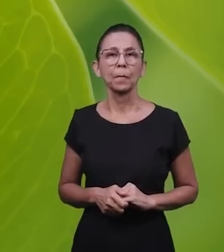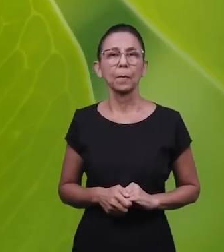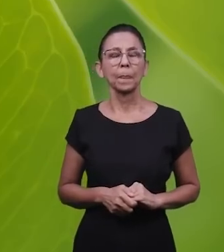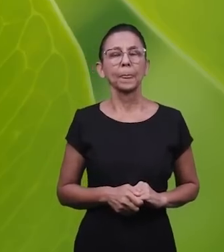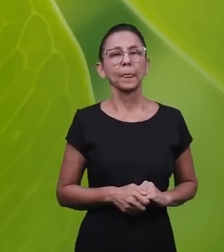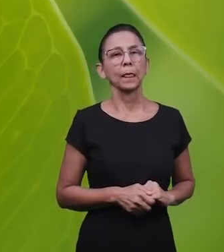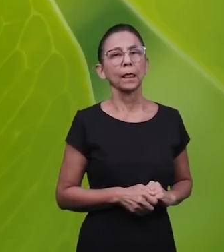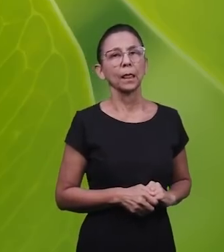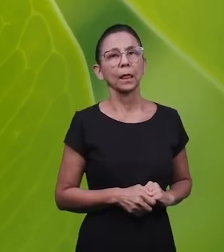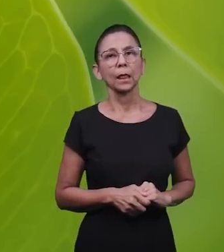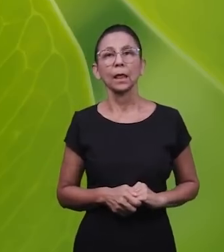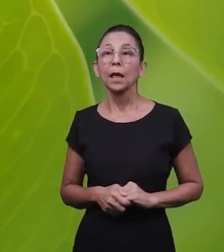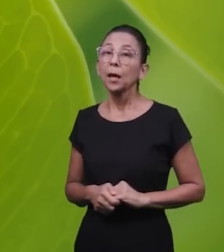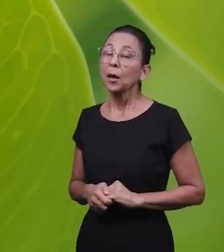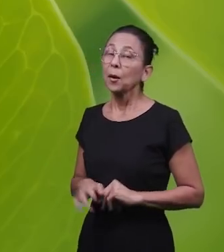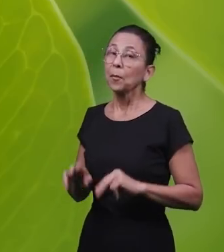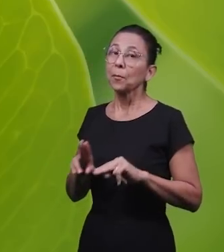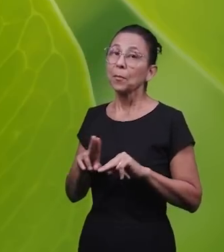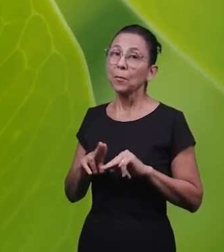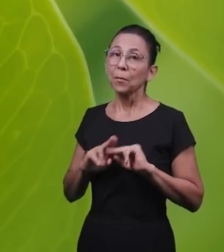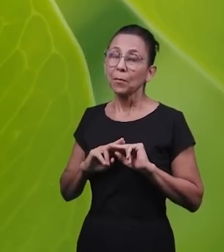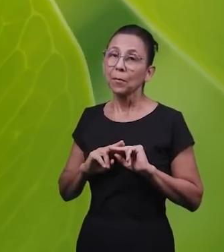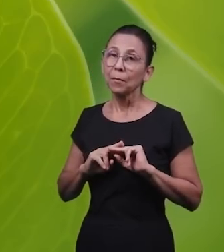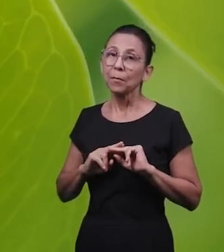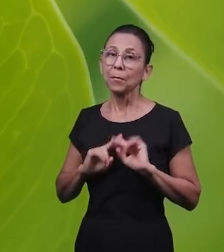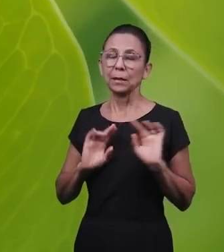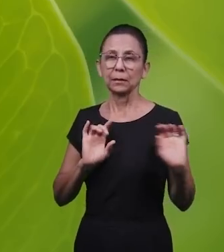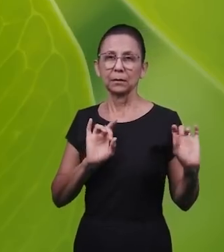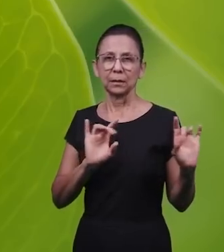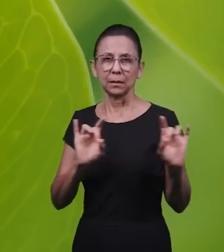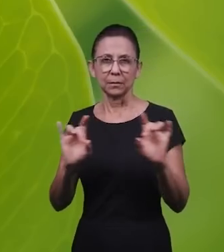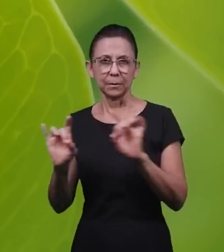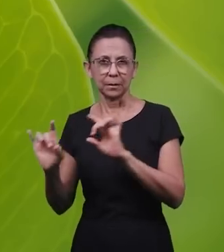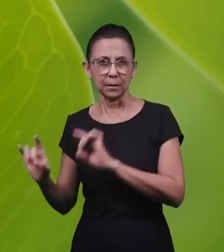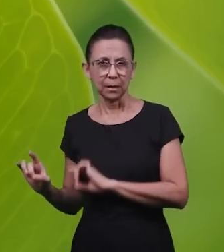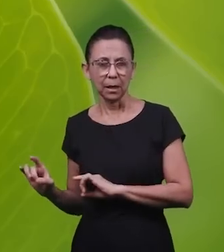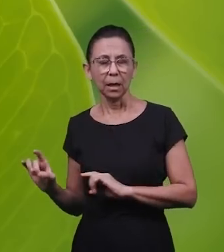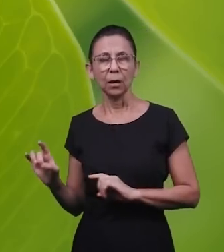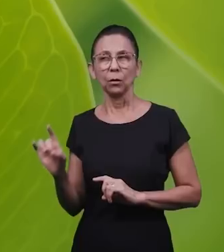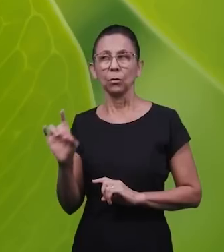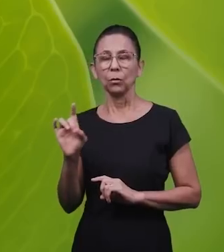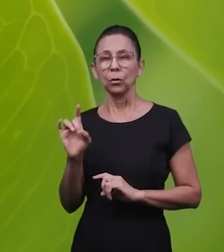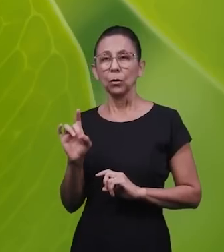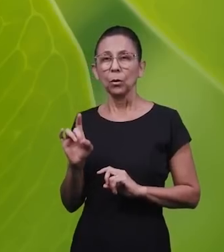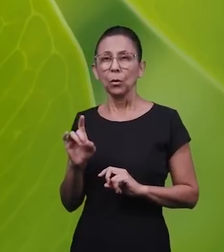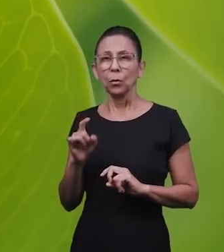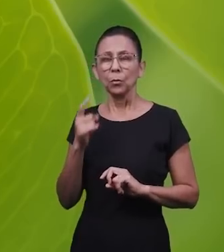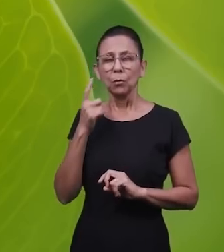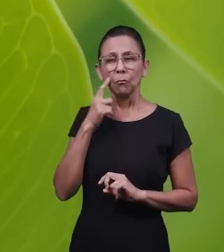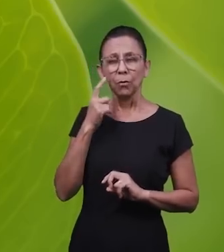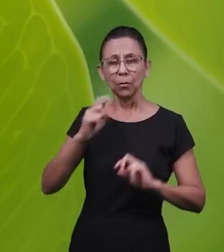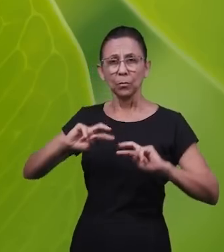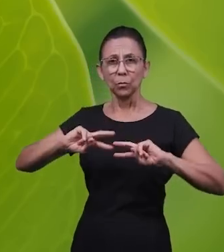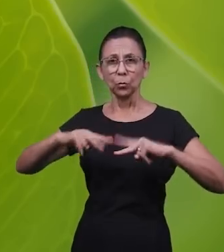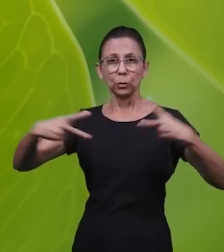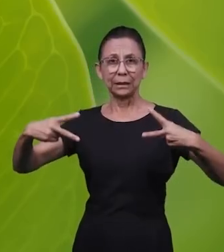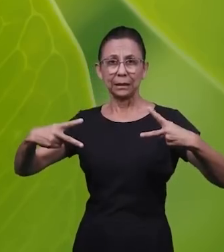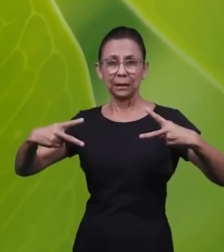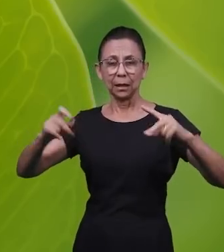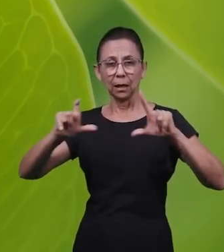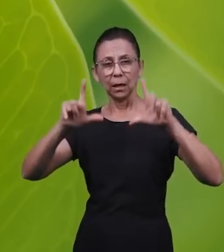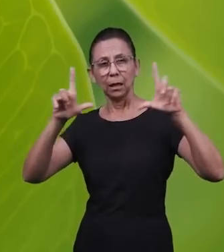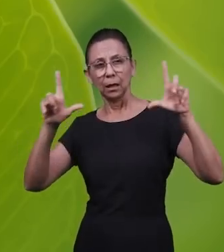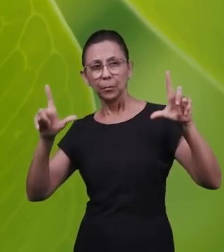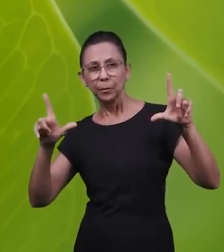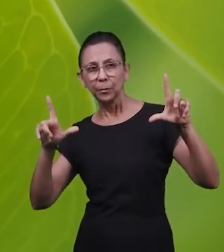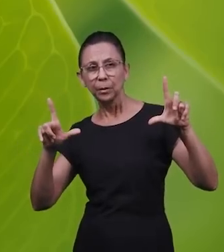membros. Mas para nós tem sido algo especial, porque nessa partilha dos links, nós acompanhamos tanto